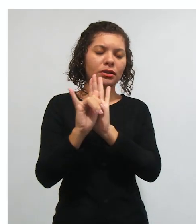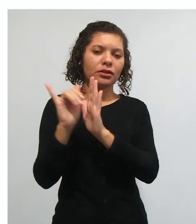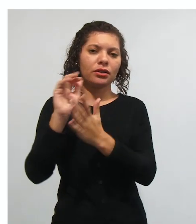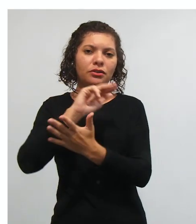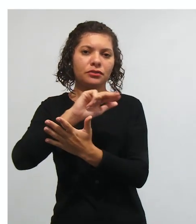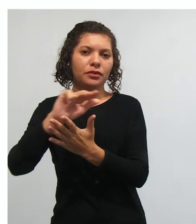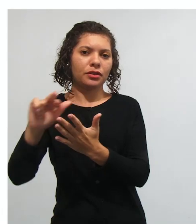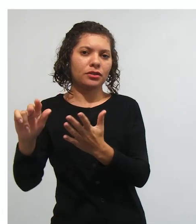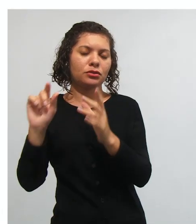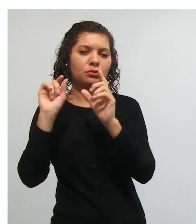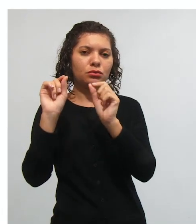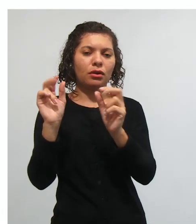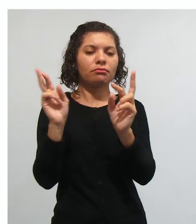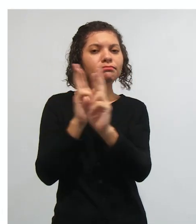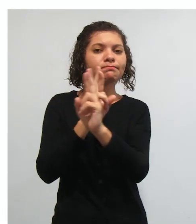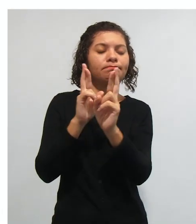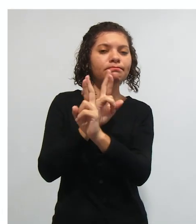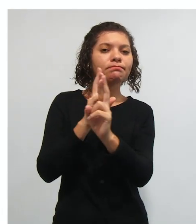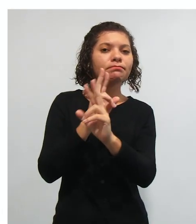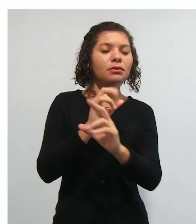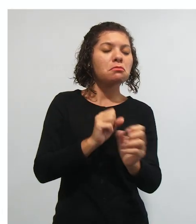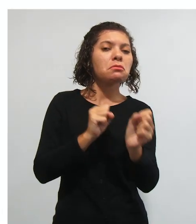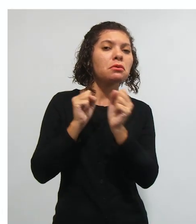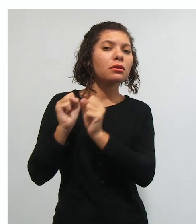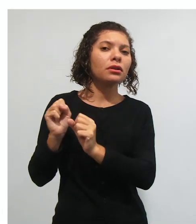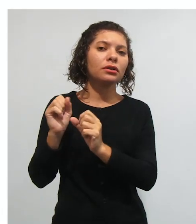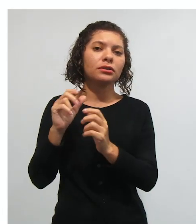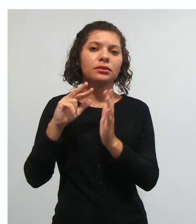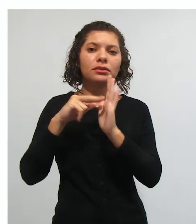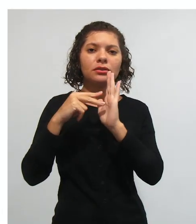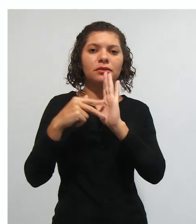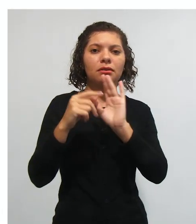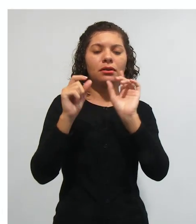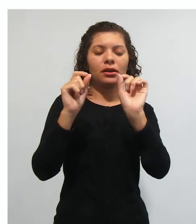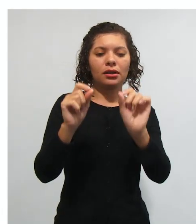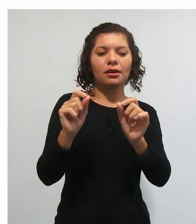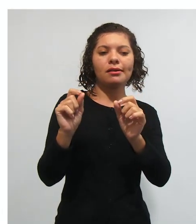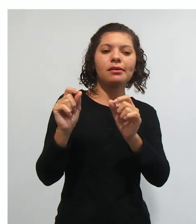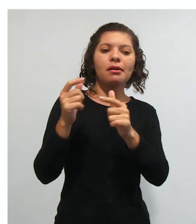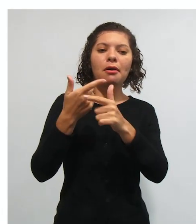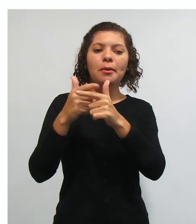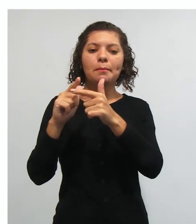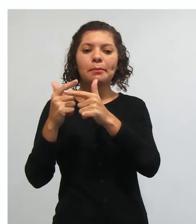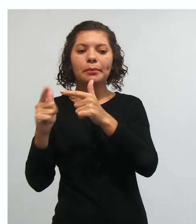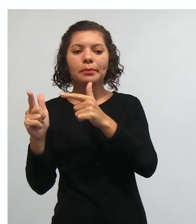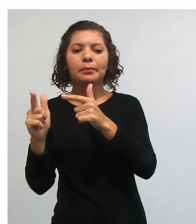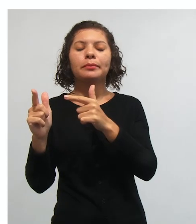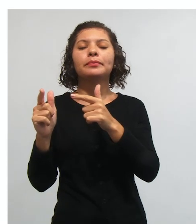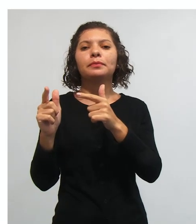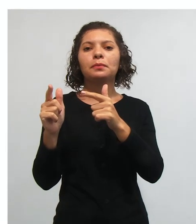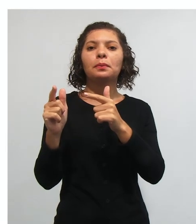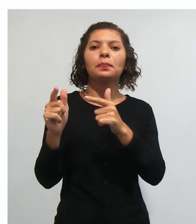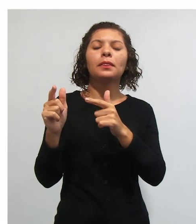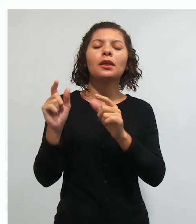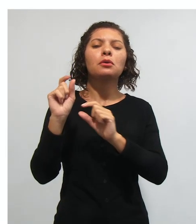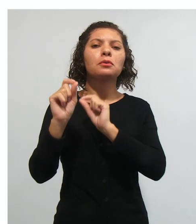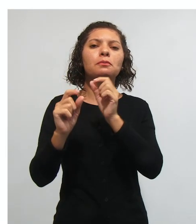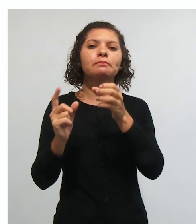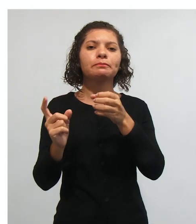relações de poder significa problema os binarismos em torno dos quais elas se